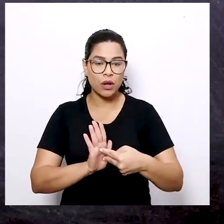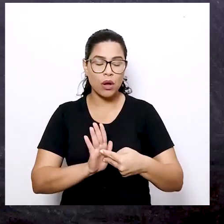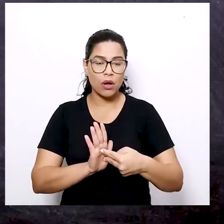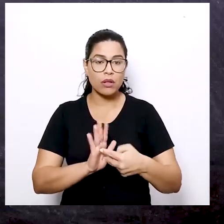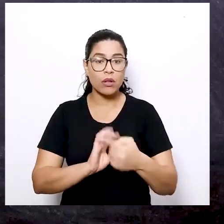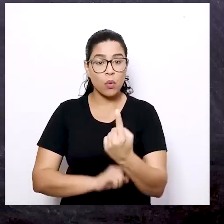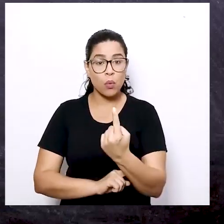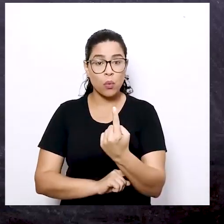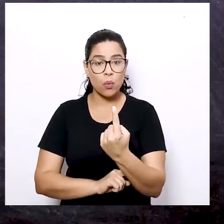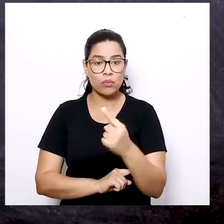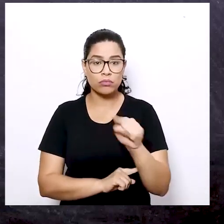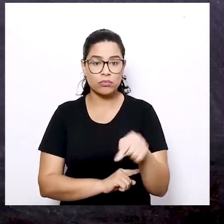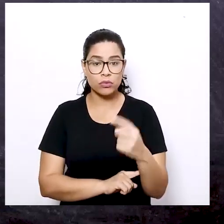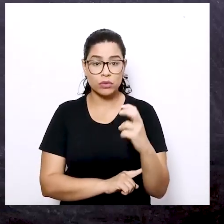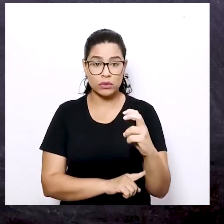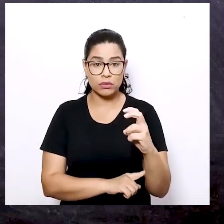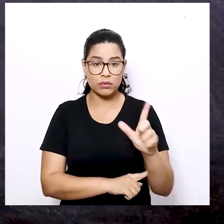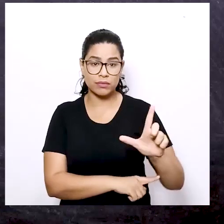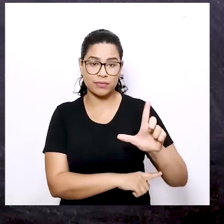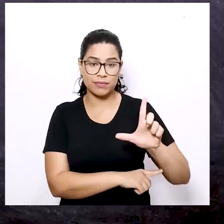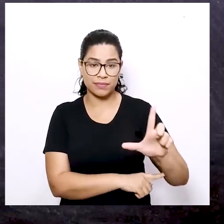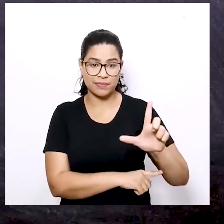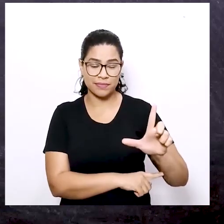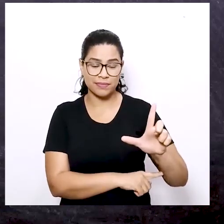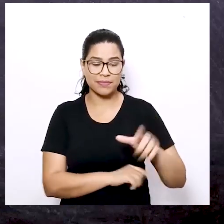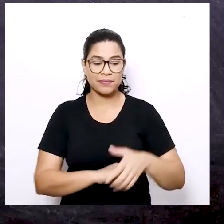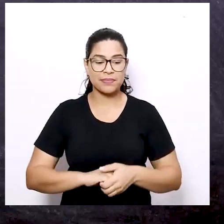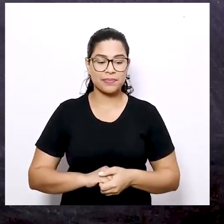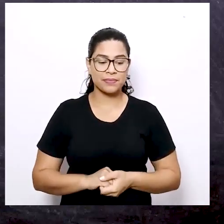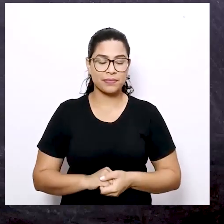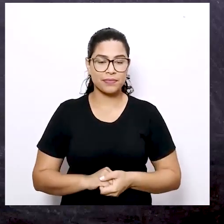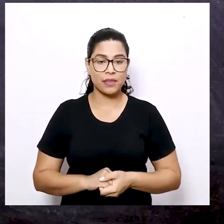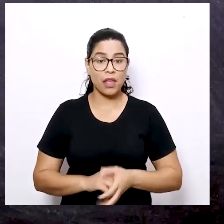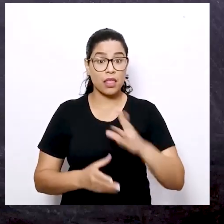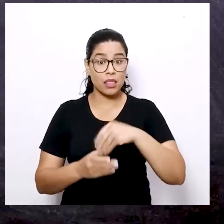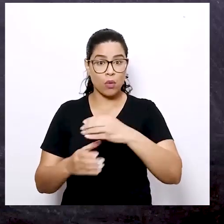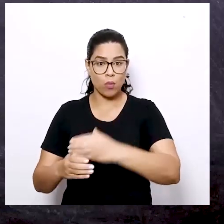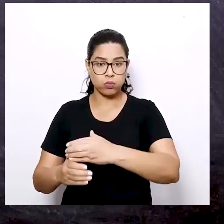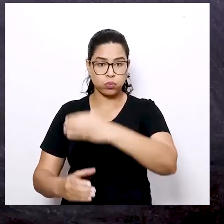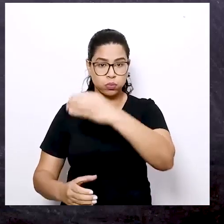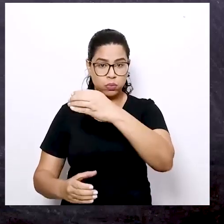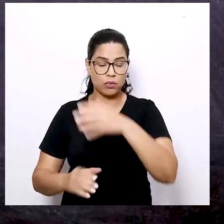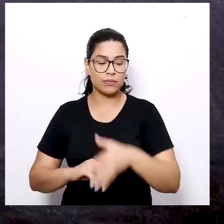1,5 litro tem a capacidade desta garrafa.